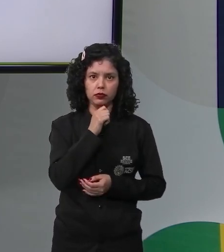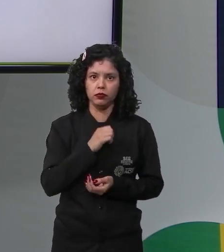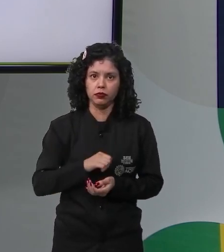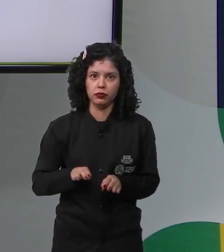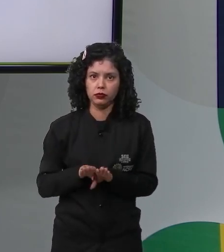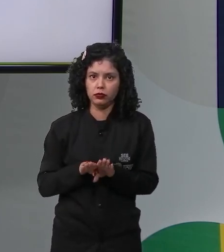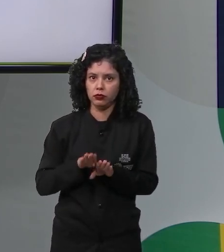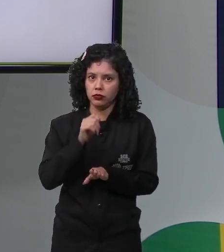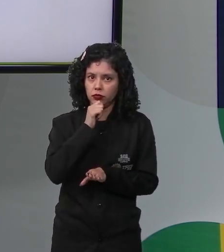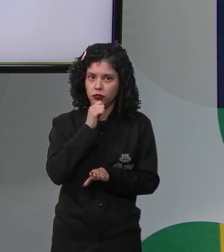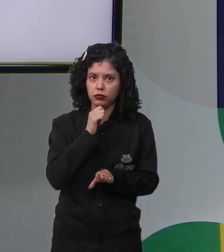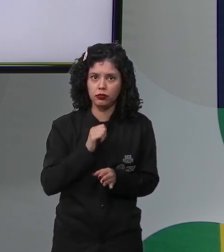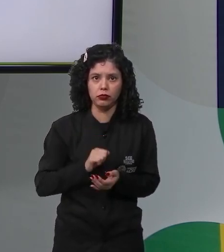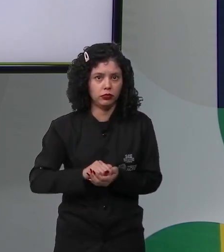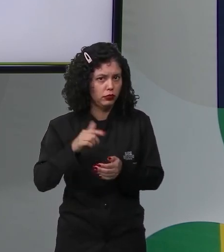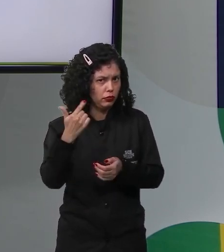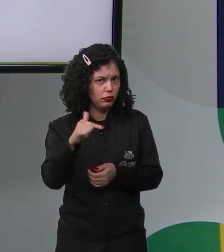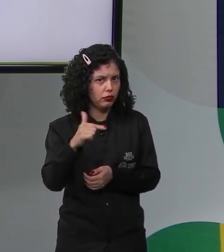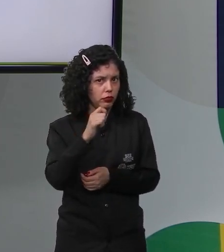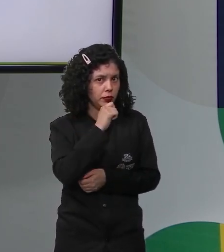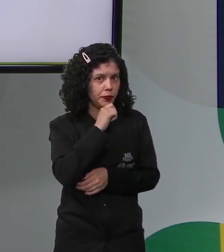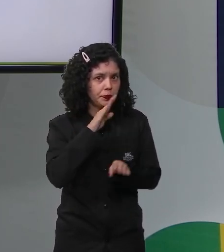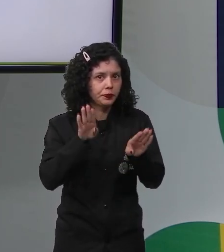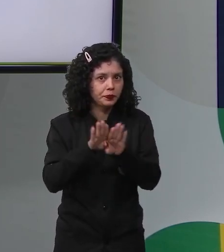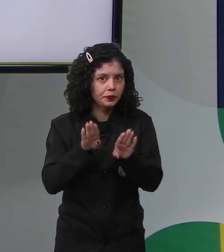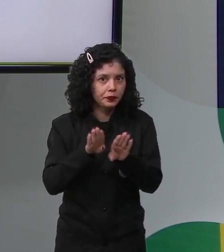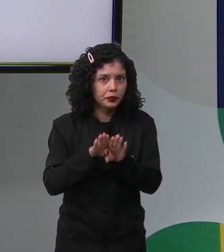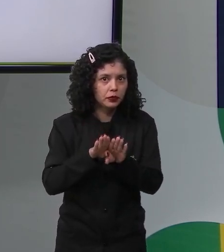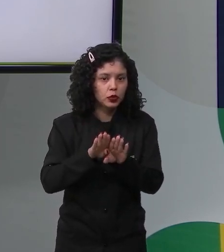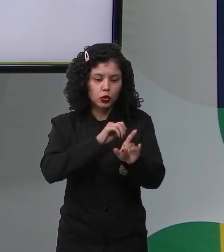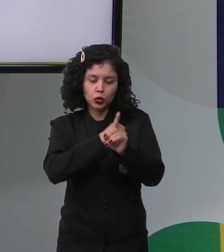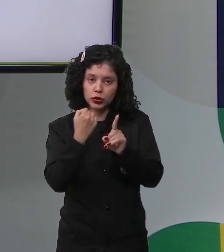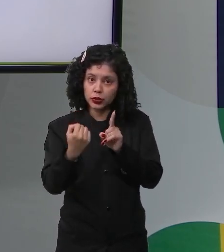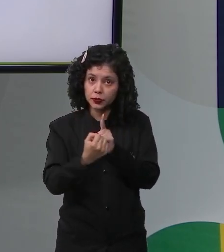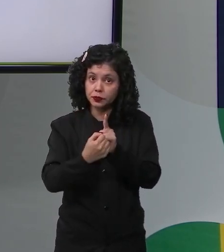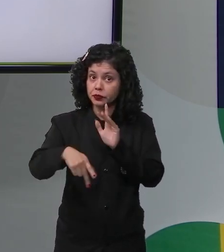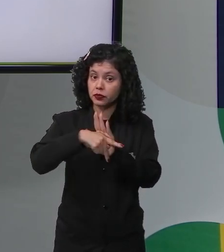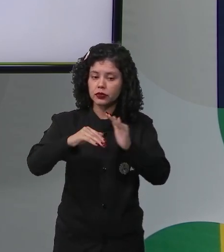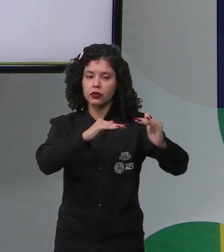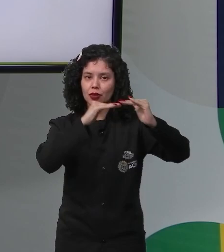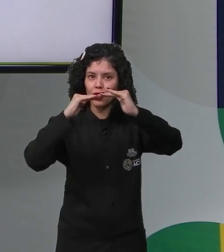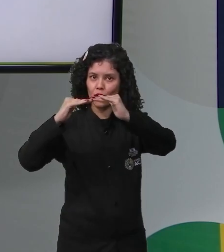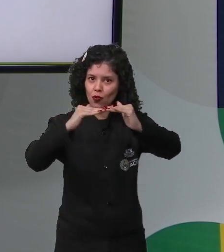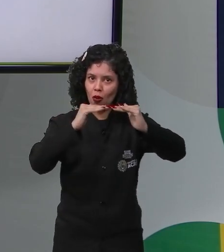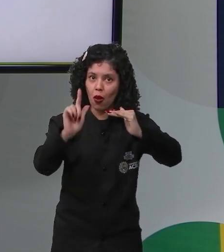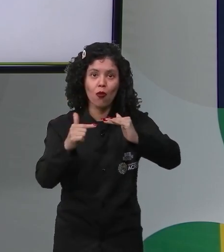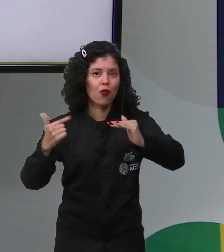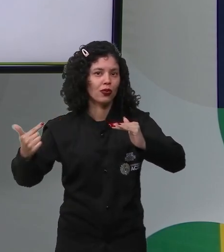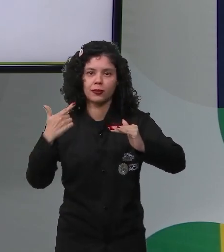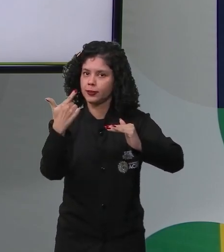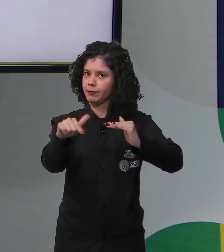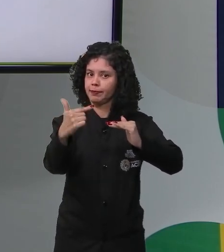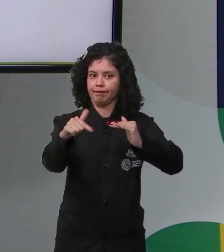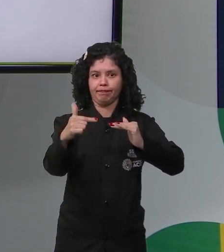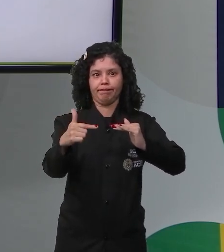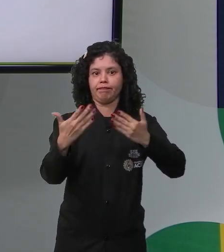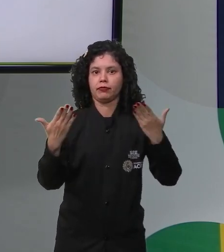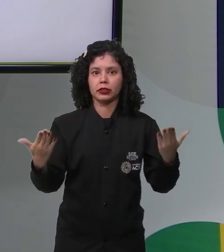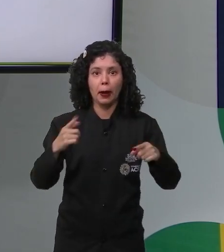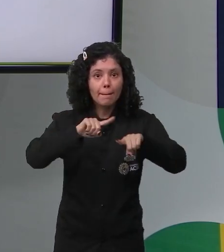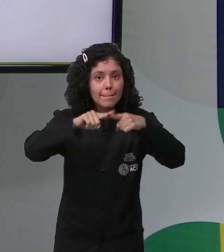individualidades. Não existe nenhum ser social que seja igual ao outro, mas